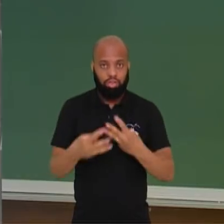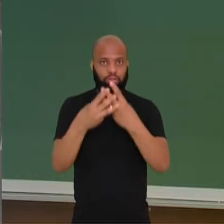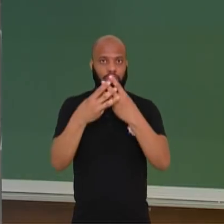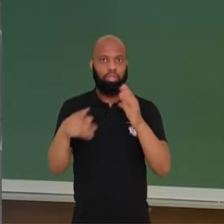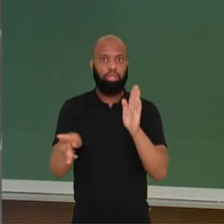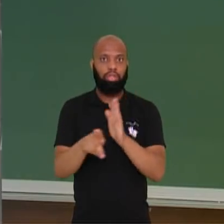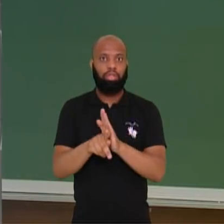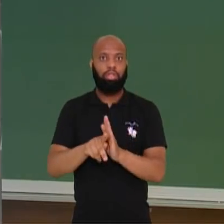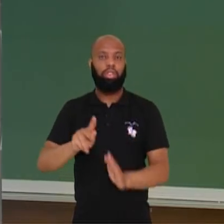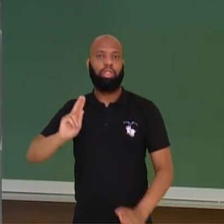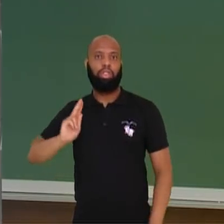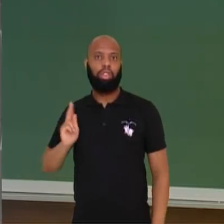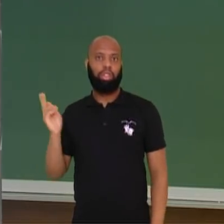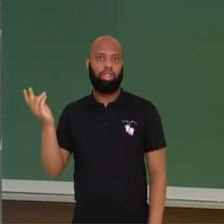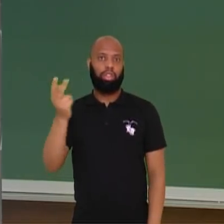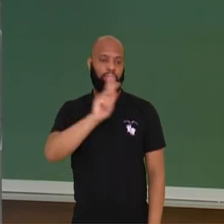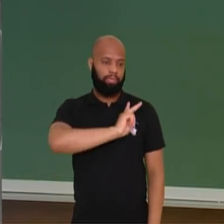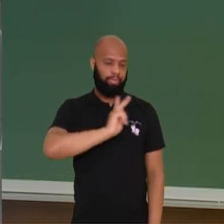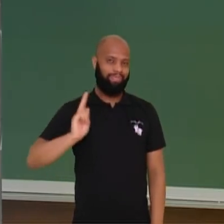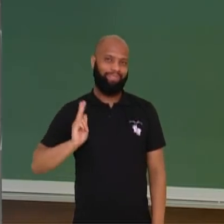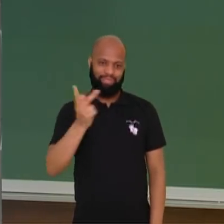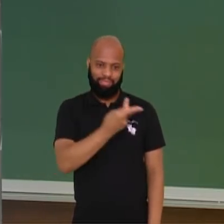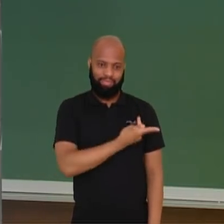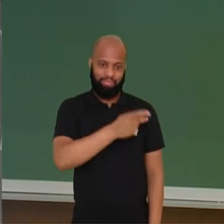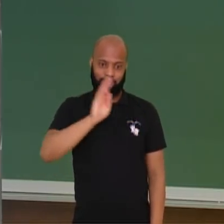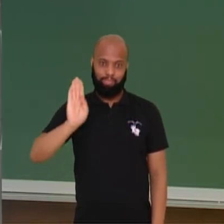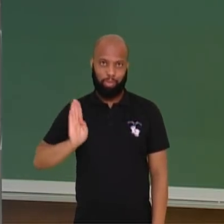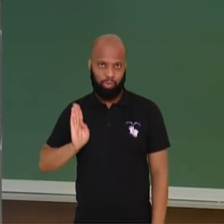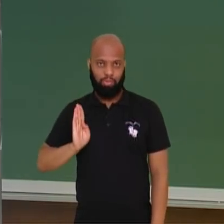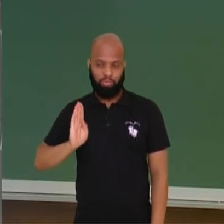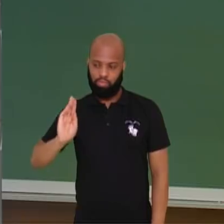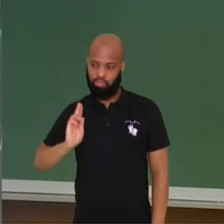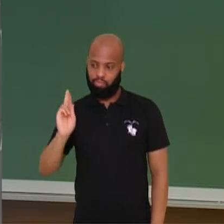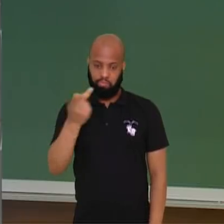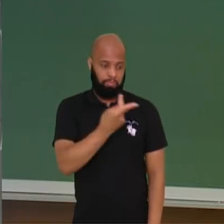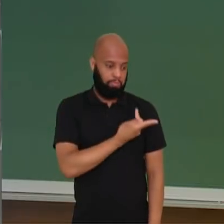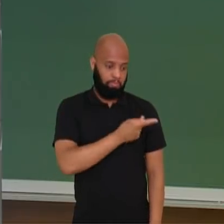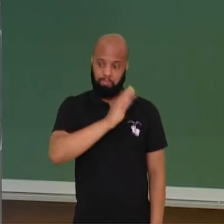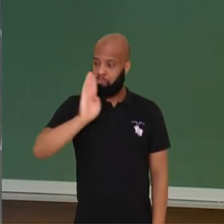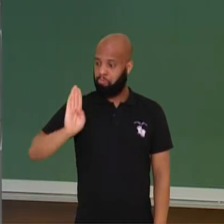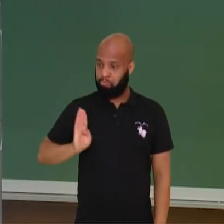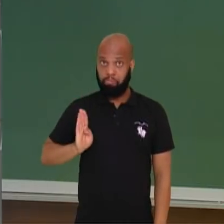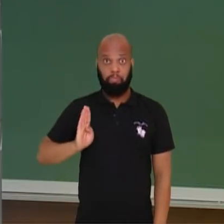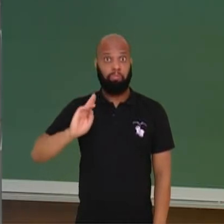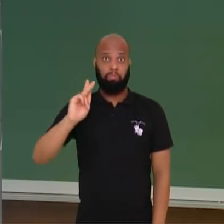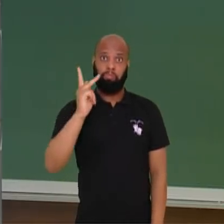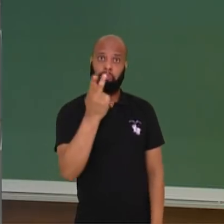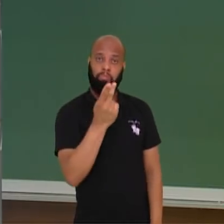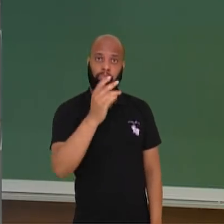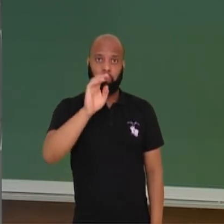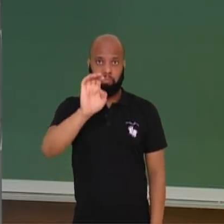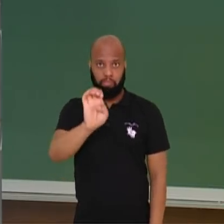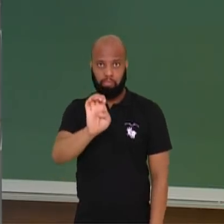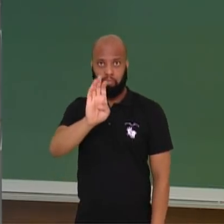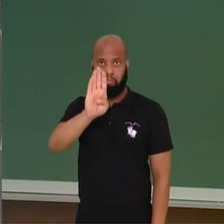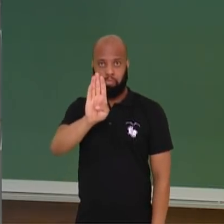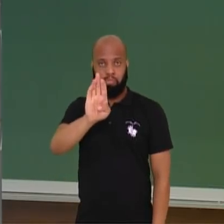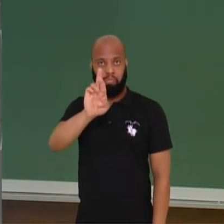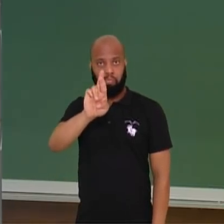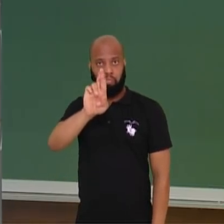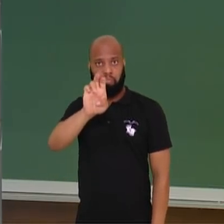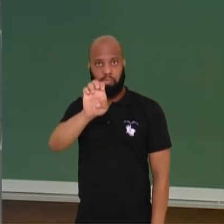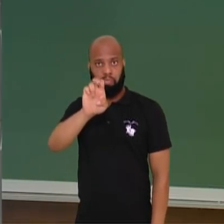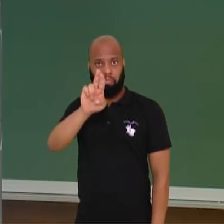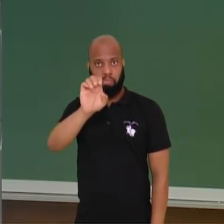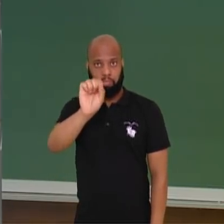hebreu. Por isso eles se chamavam uma religião de revelação. Eles diziam que foi o próprio Deus que disse para eles que